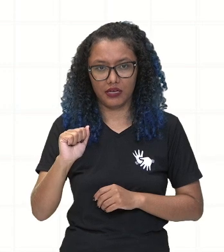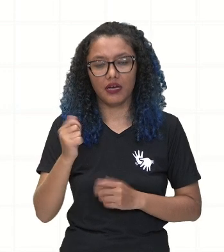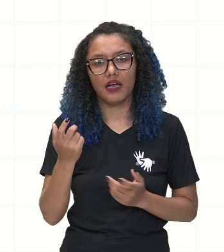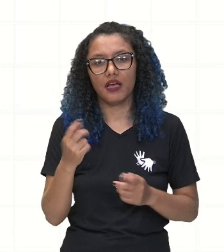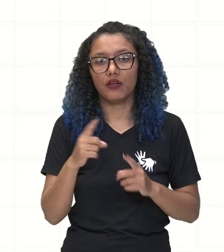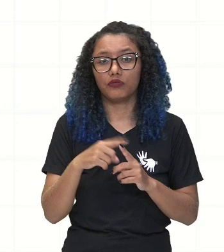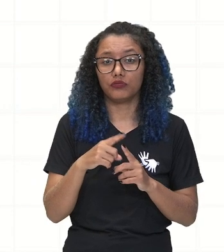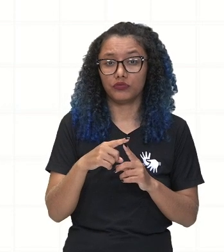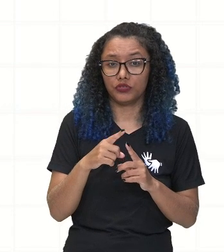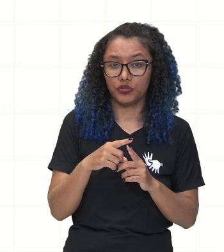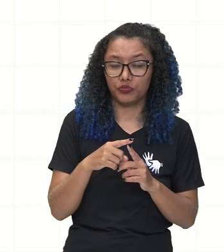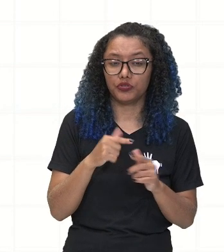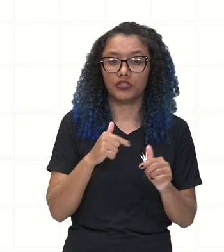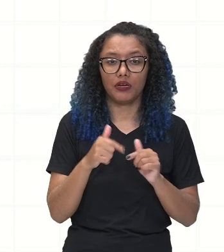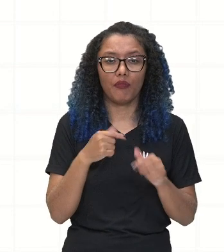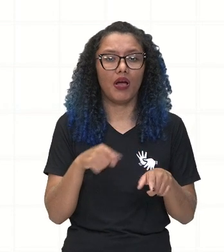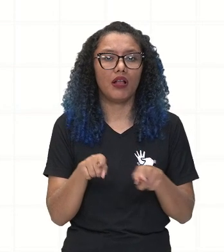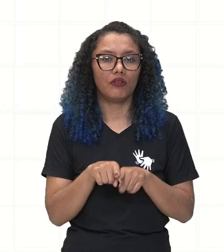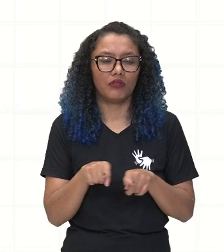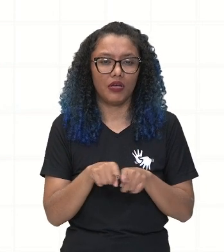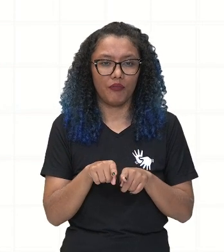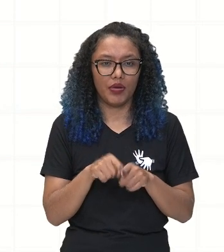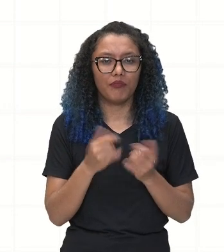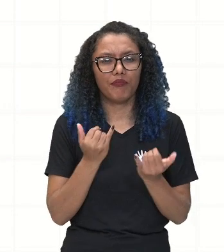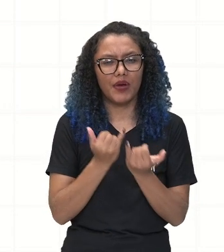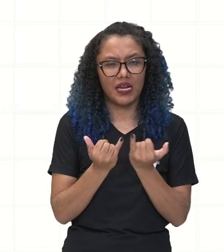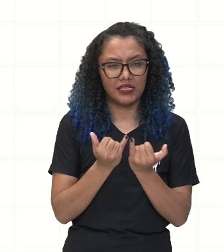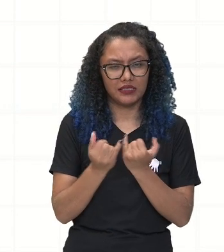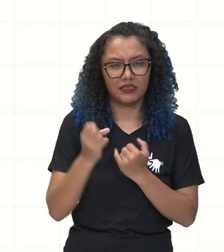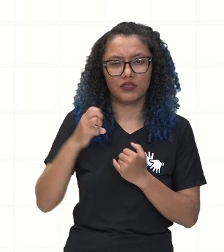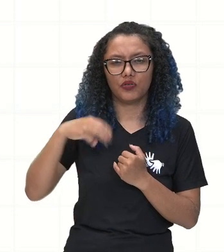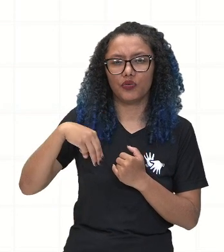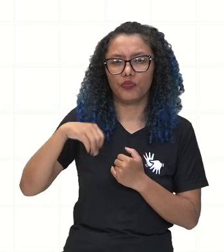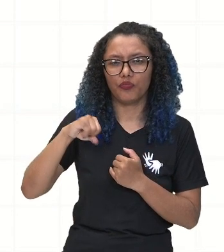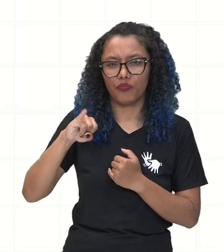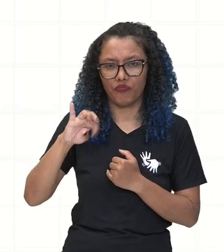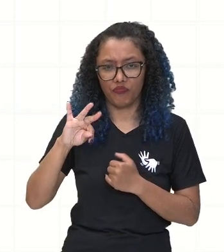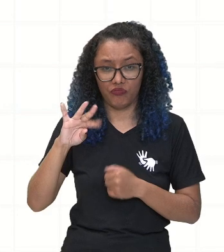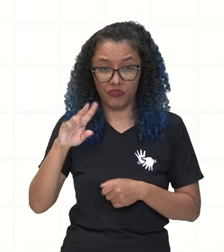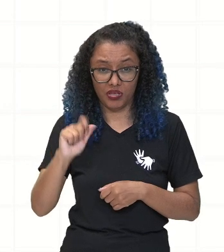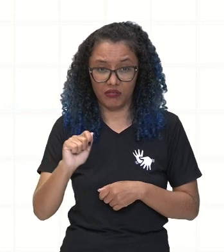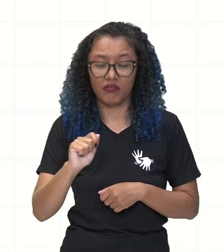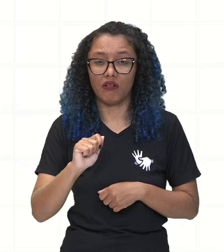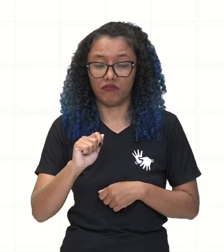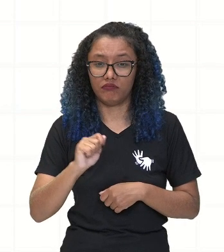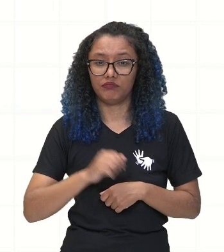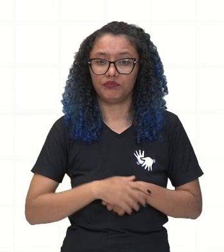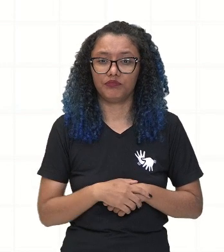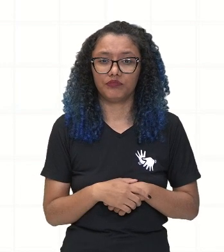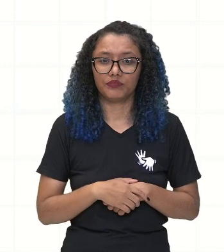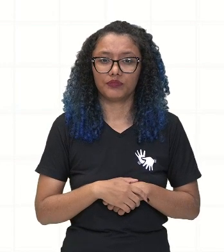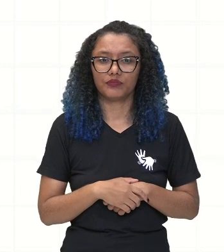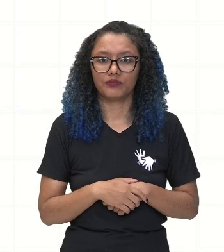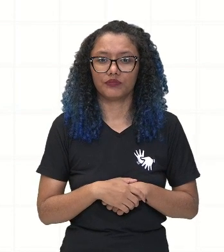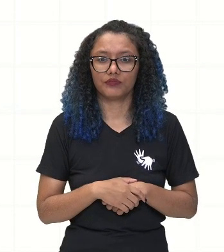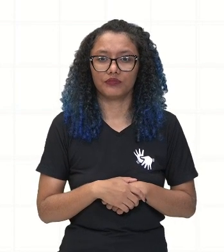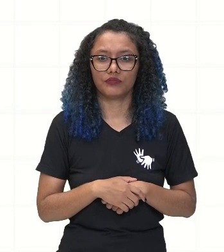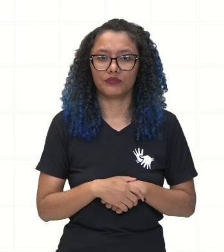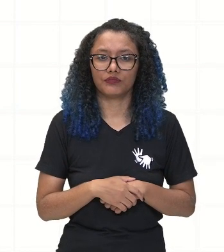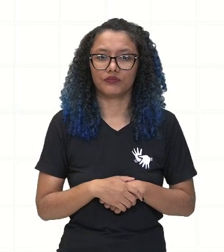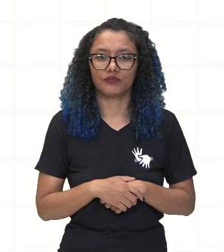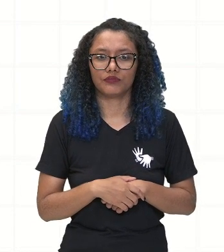de obra. Era semelhante à mita, que era adotada pelos incas. Essa exploração de mão de